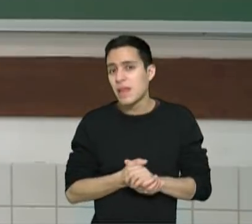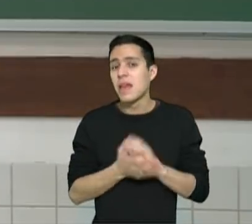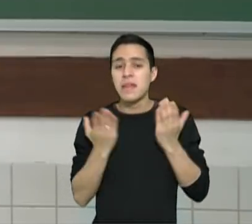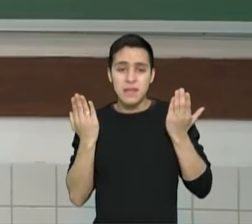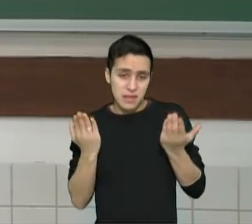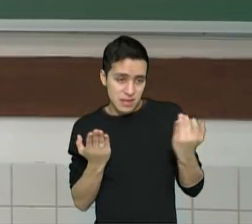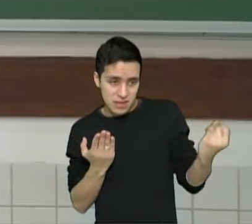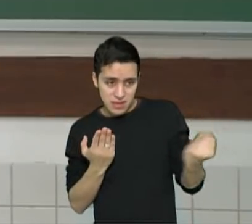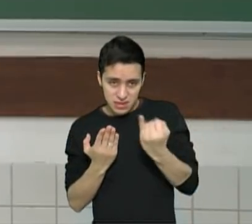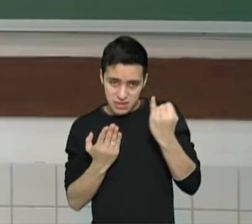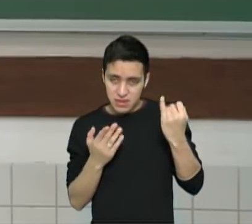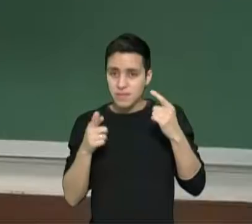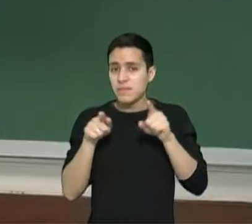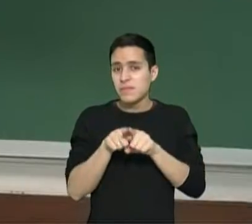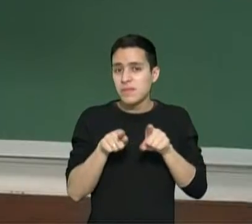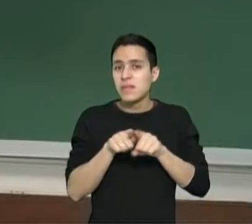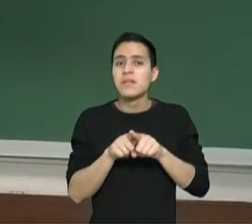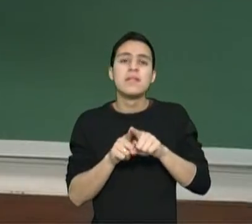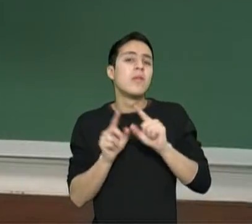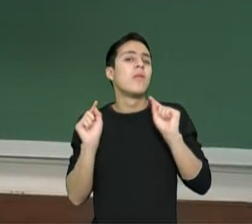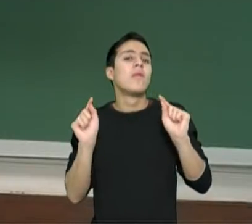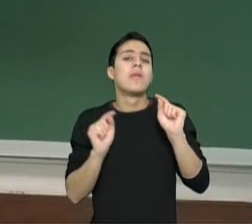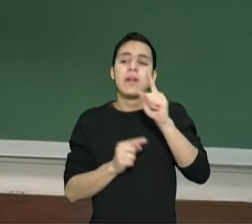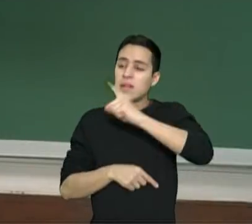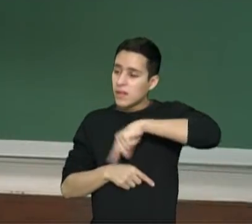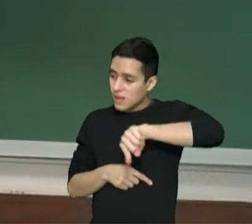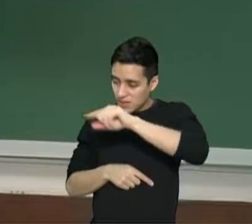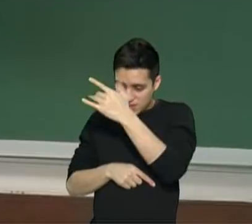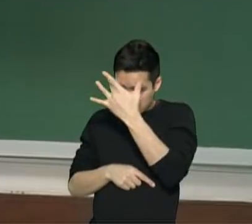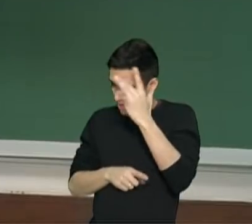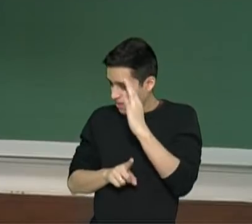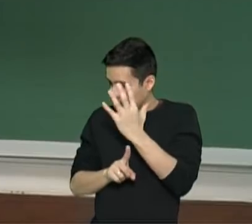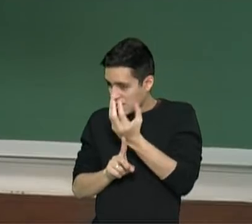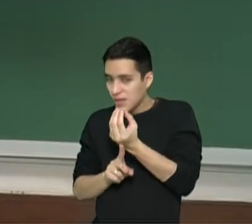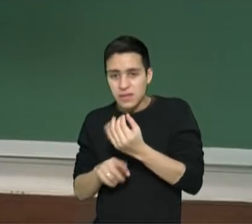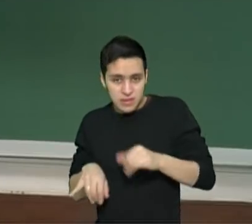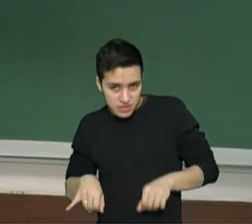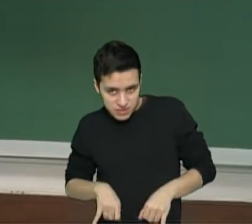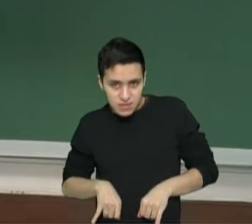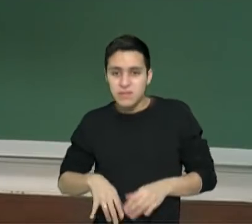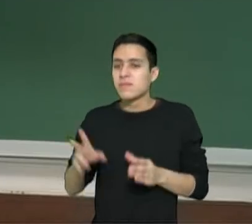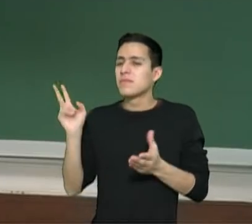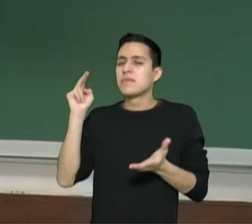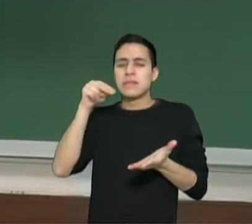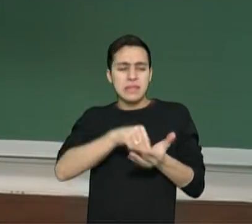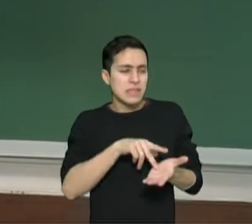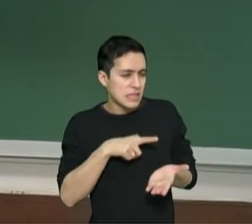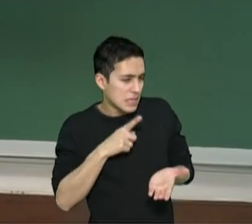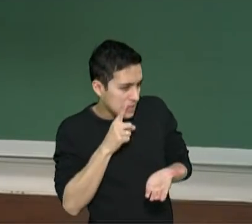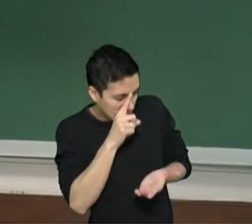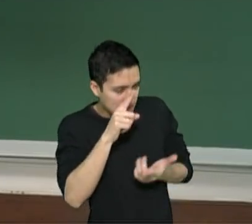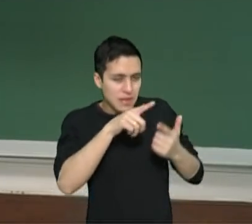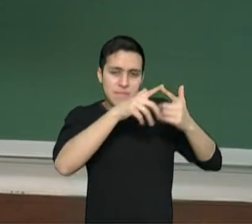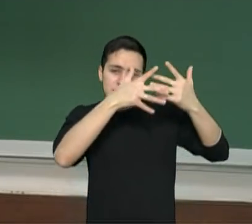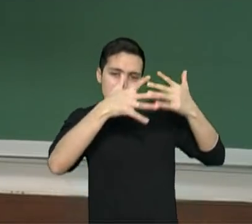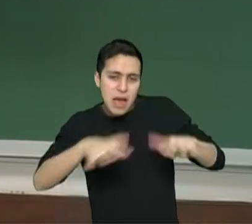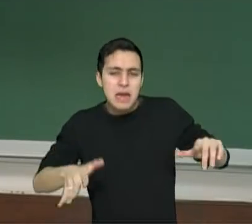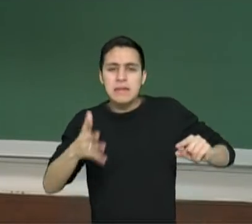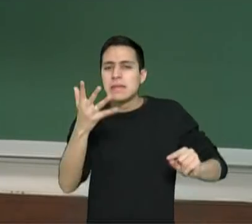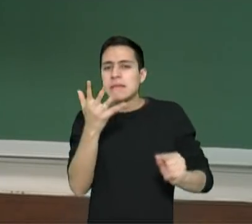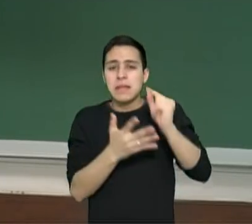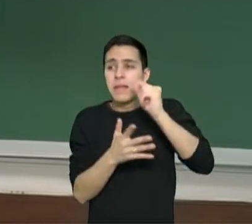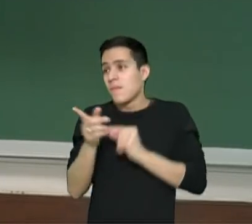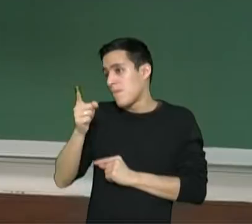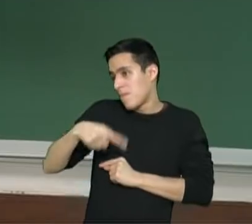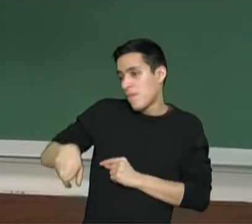importante. E também falar que esses artistas sofreram, né? Enfrentaram tempestades, mares, né? Muitos